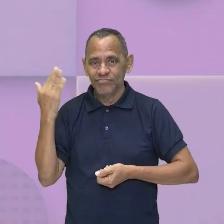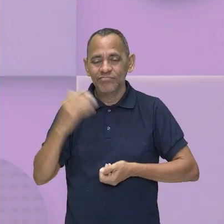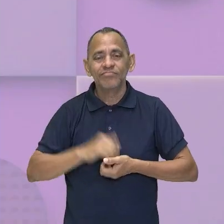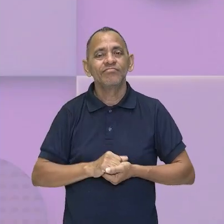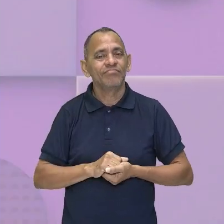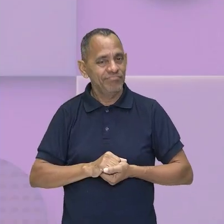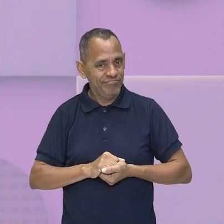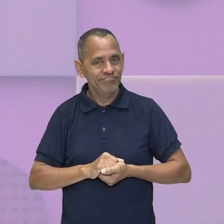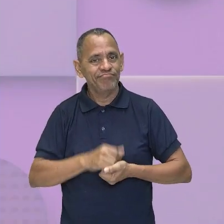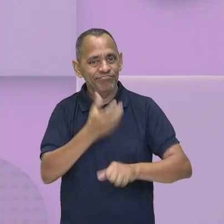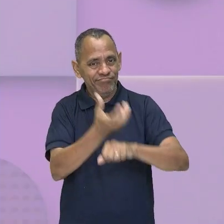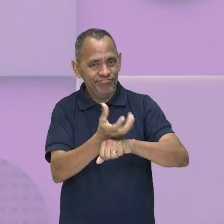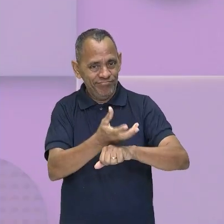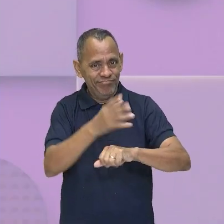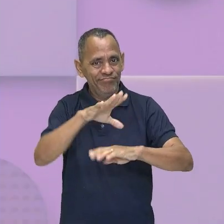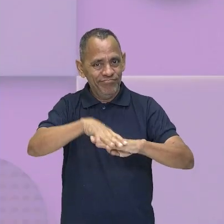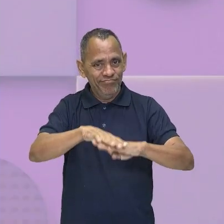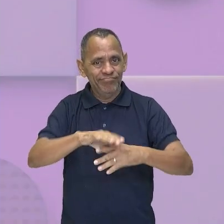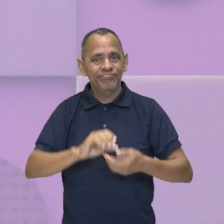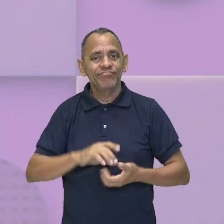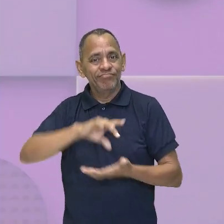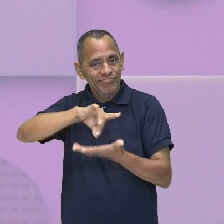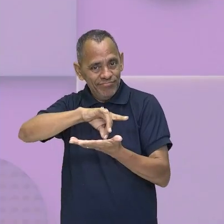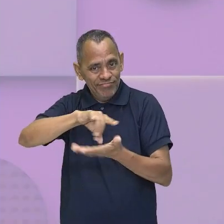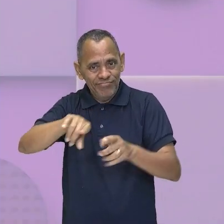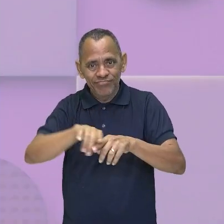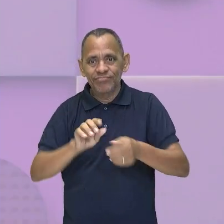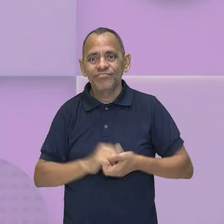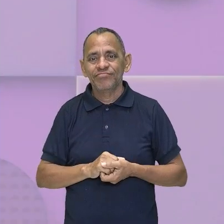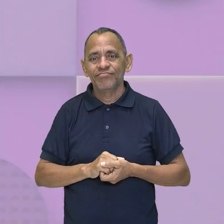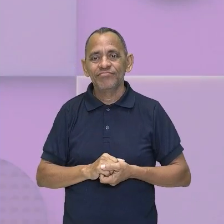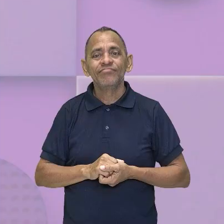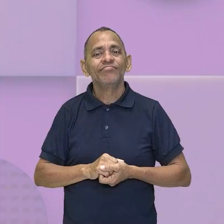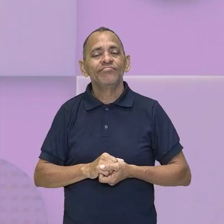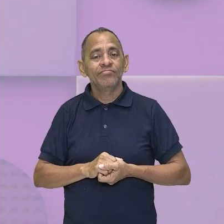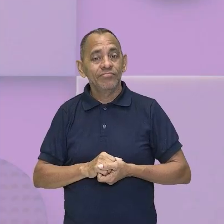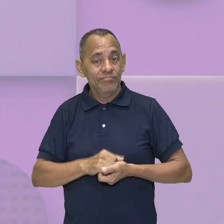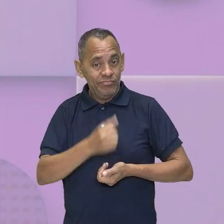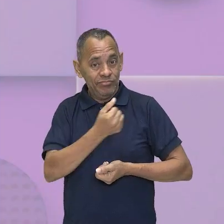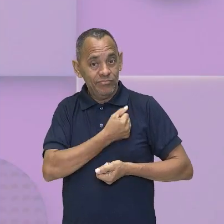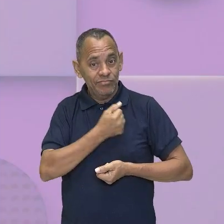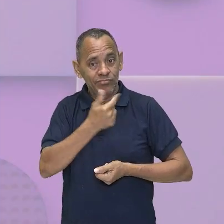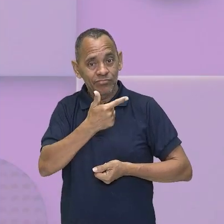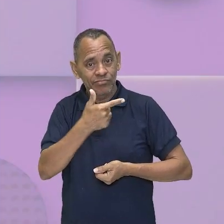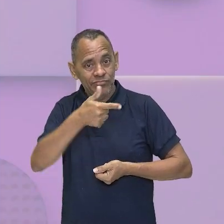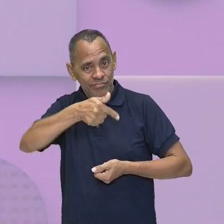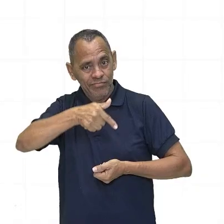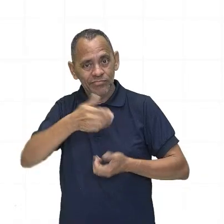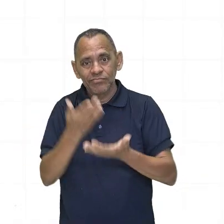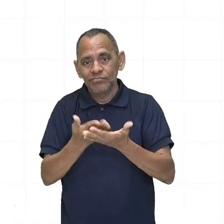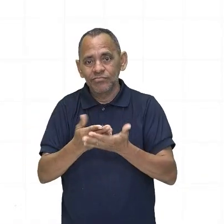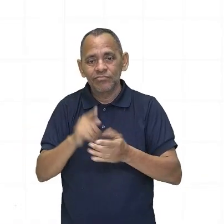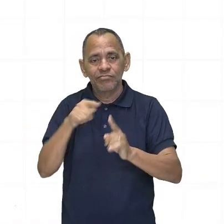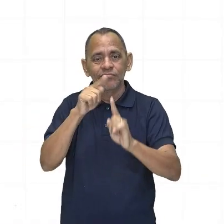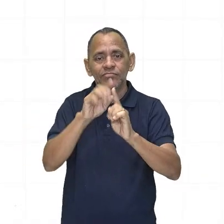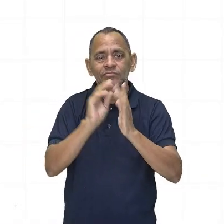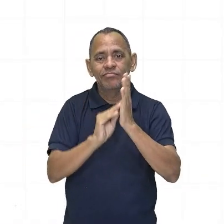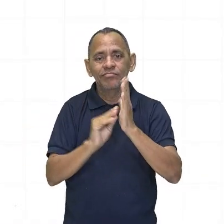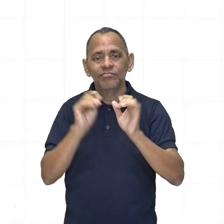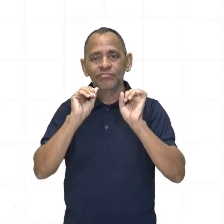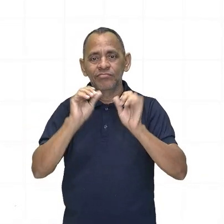professor de matemática aqui do Centro de Mídias, e esta é a nossa aula de número 27, que tem como objeto de